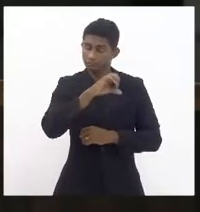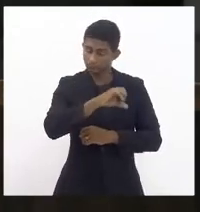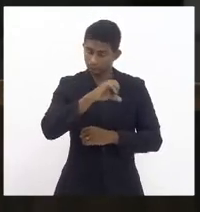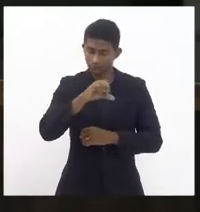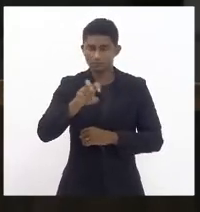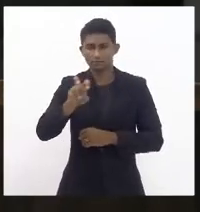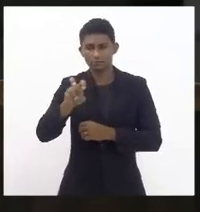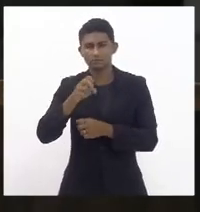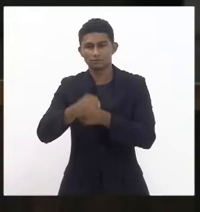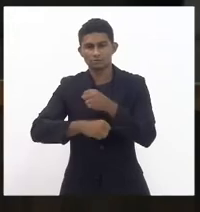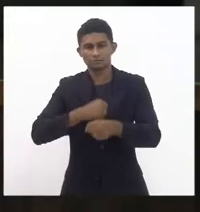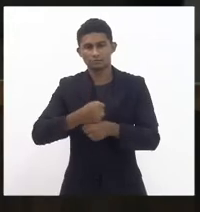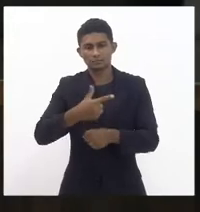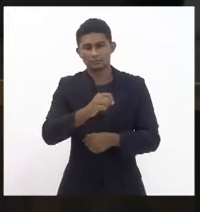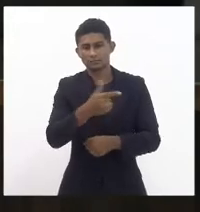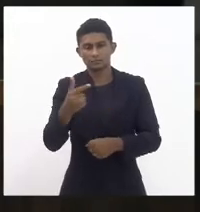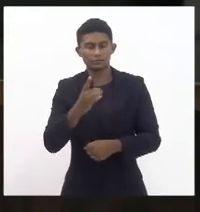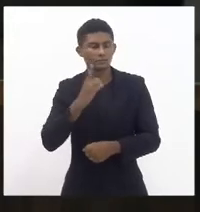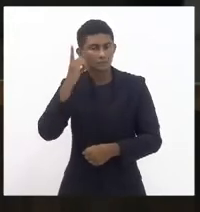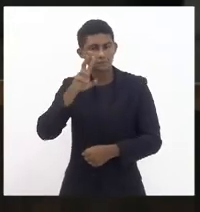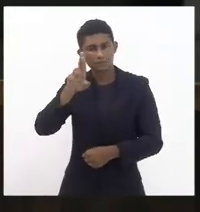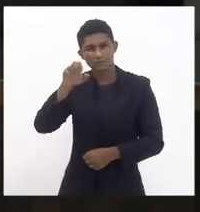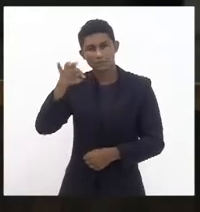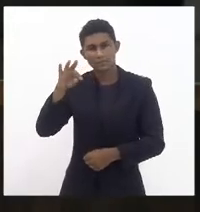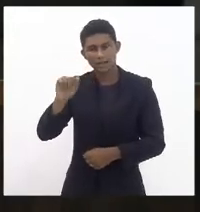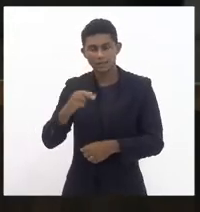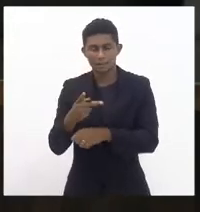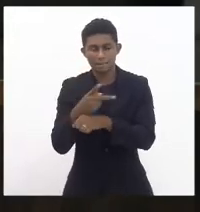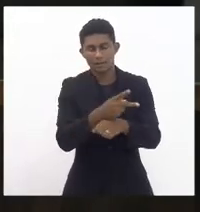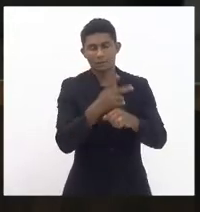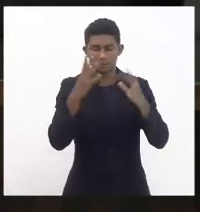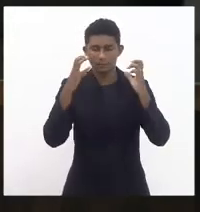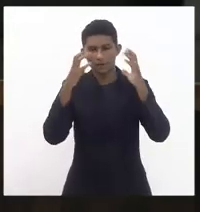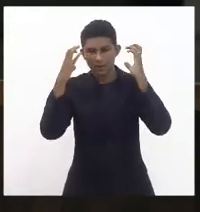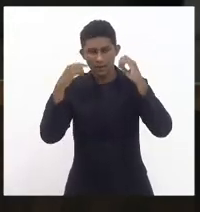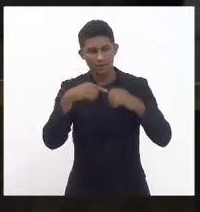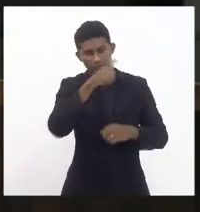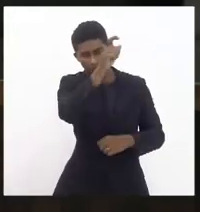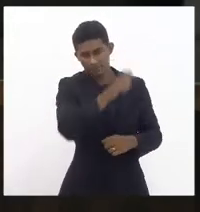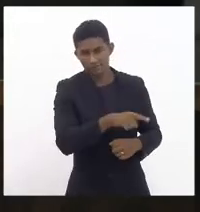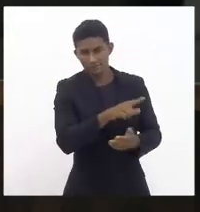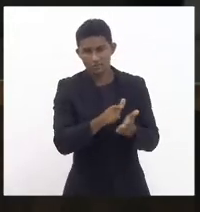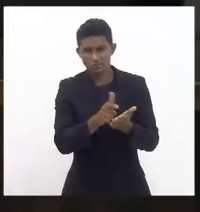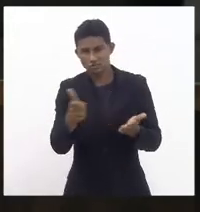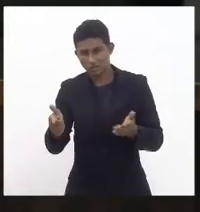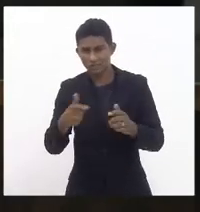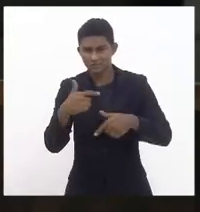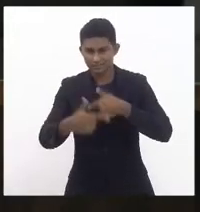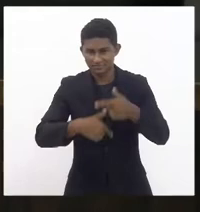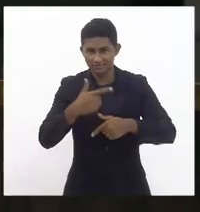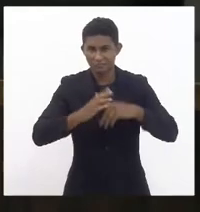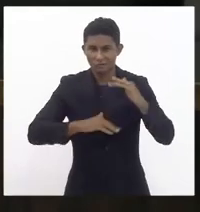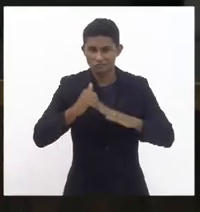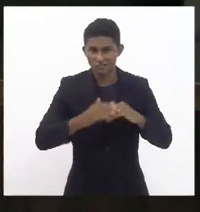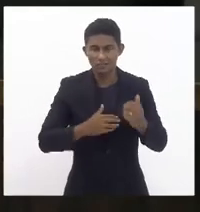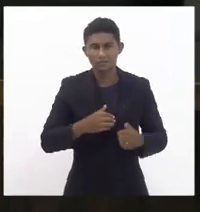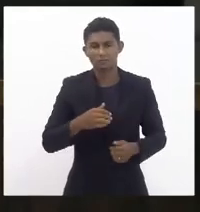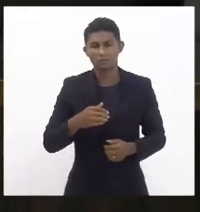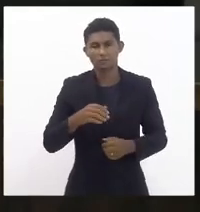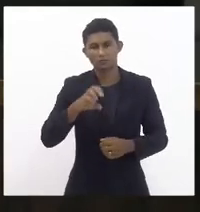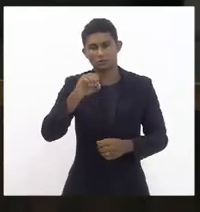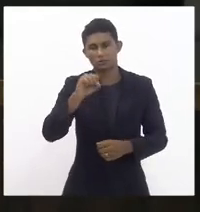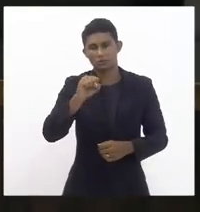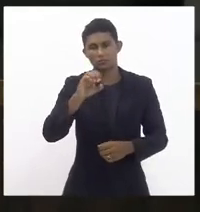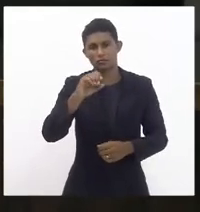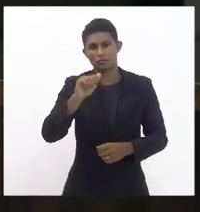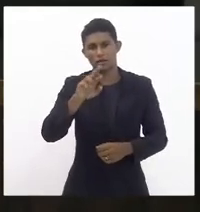15 de 22 autoridade para Renata concede prêmio marielia ao jornalista Rafael Soares preciso comissão de normas favorável